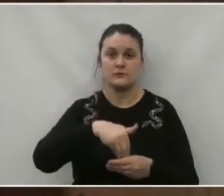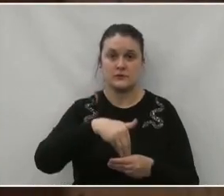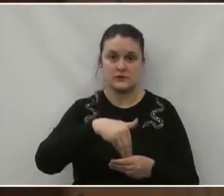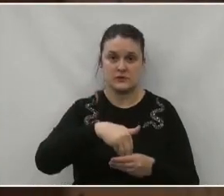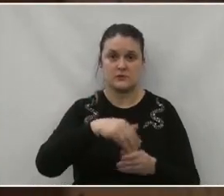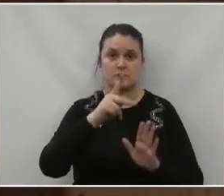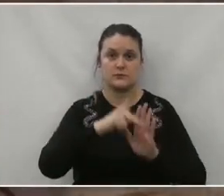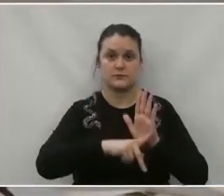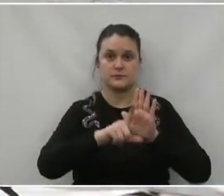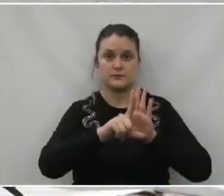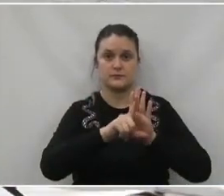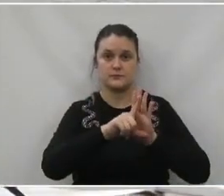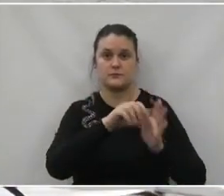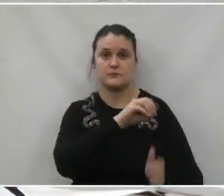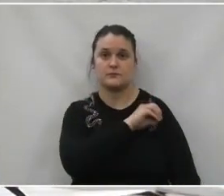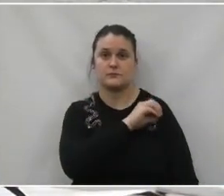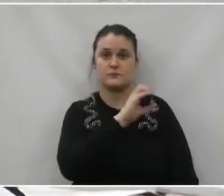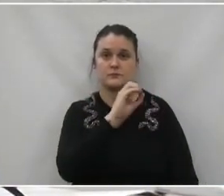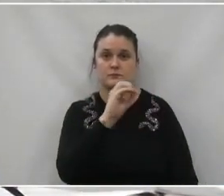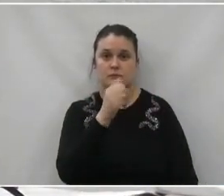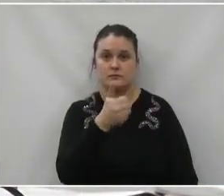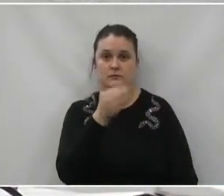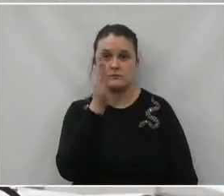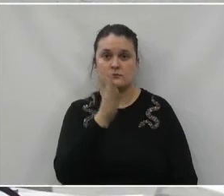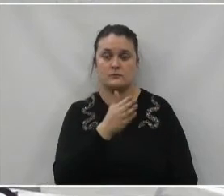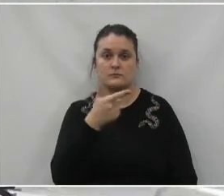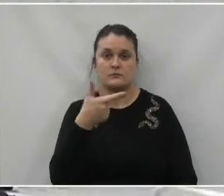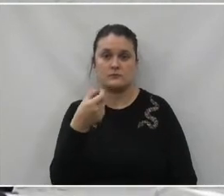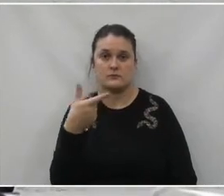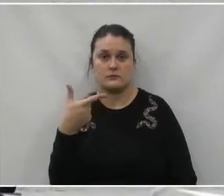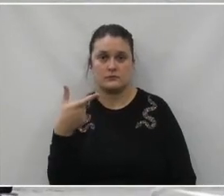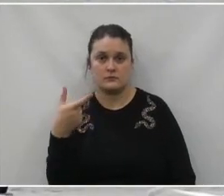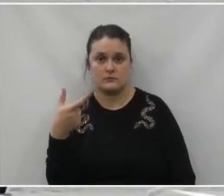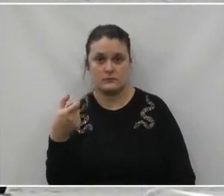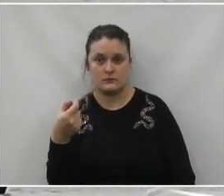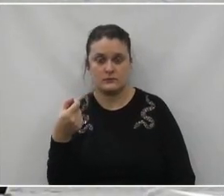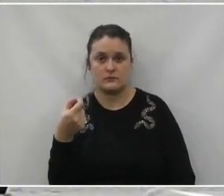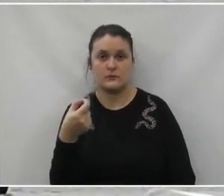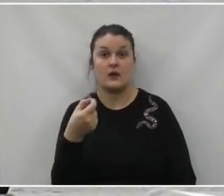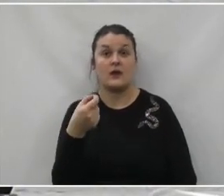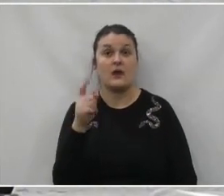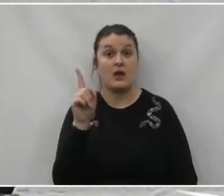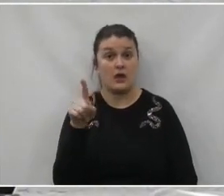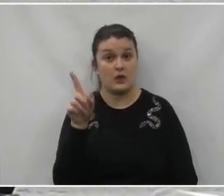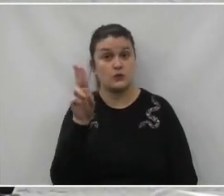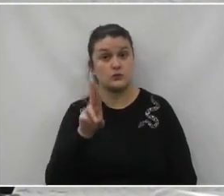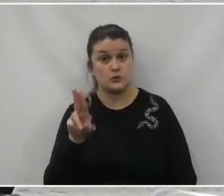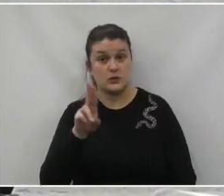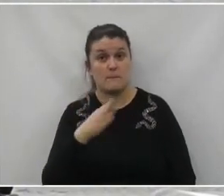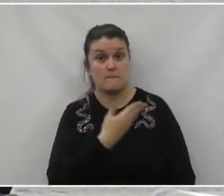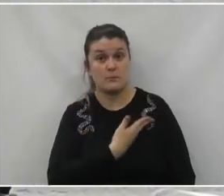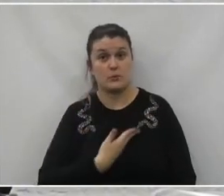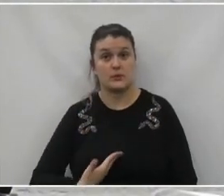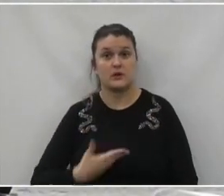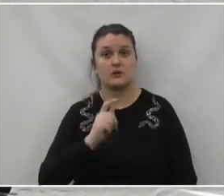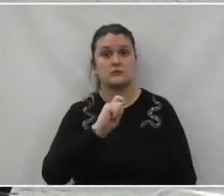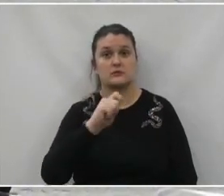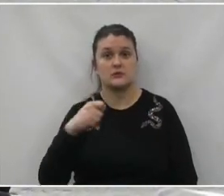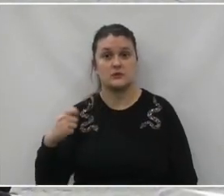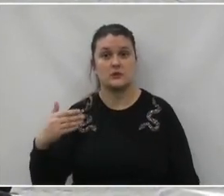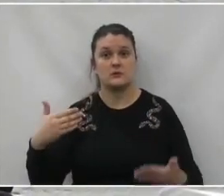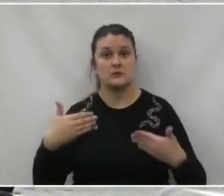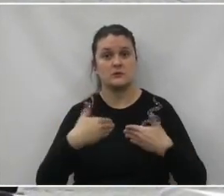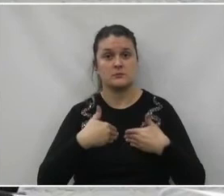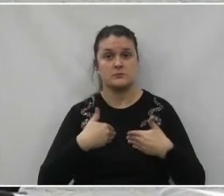Votação do projeto de lei ordinária número 1/2020. Declara de utilidade pública a Associação Autismo